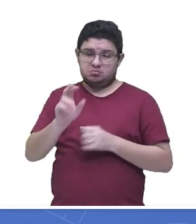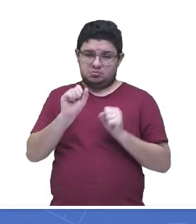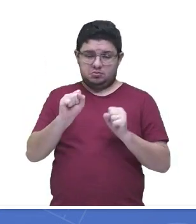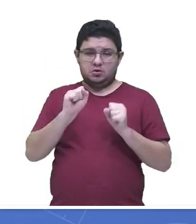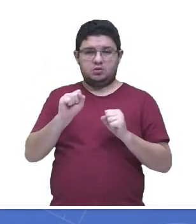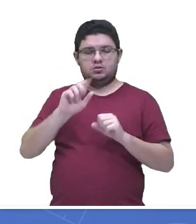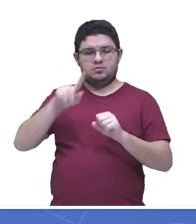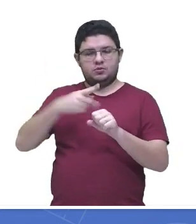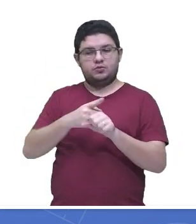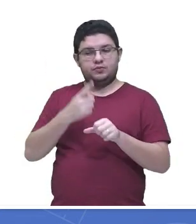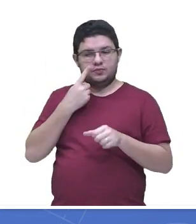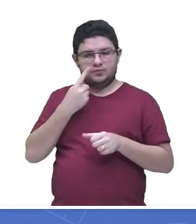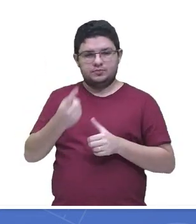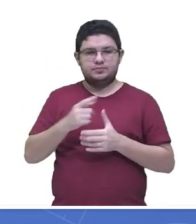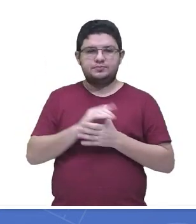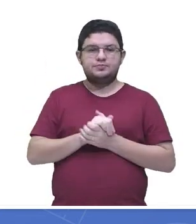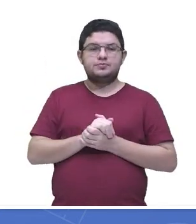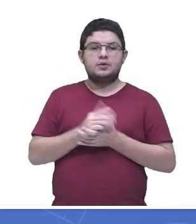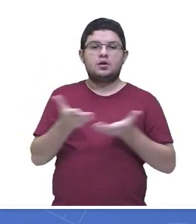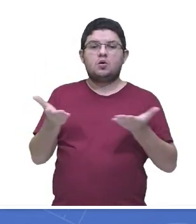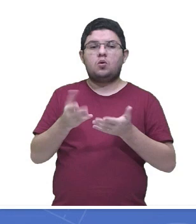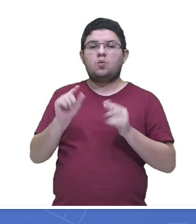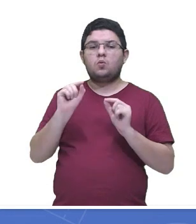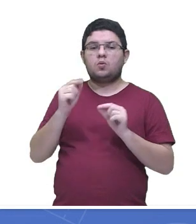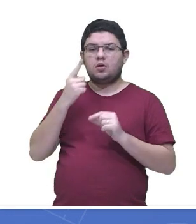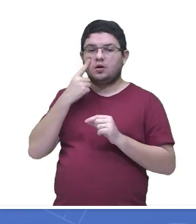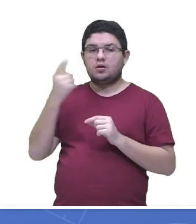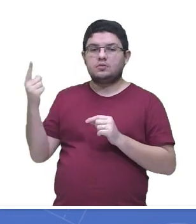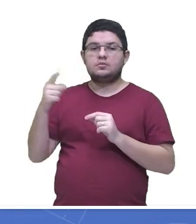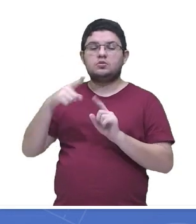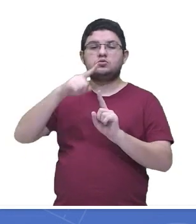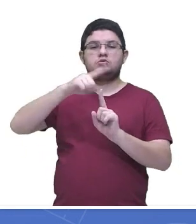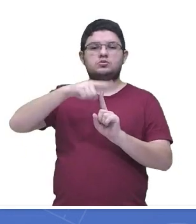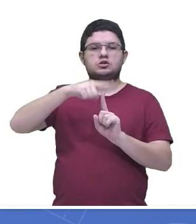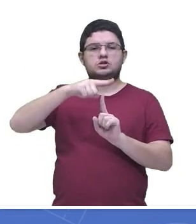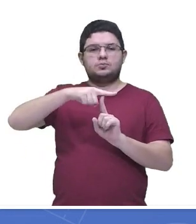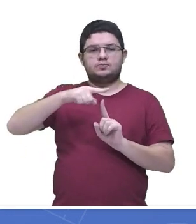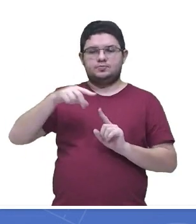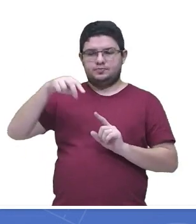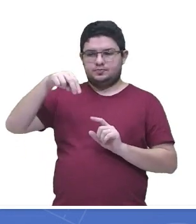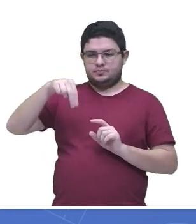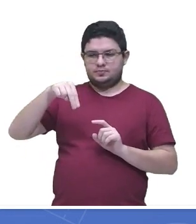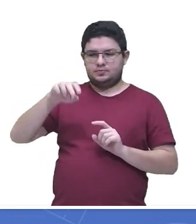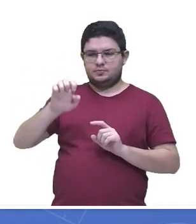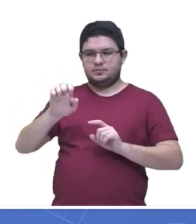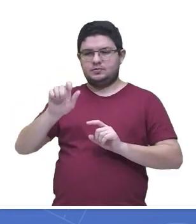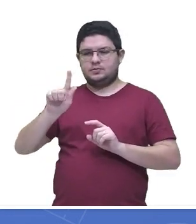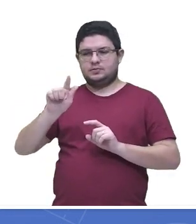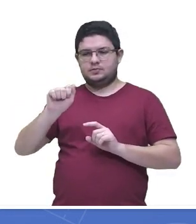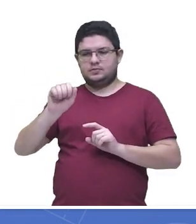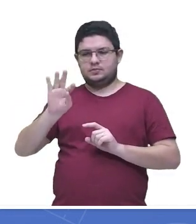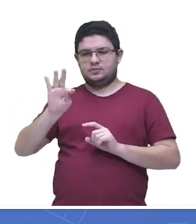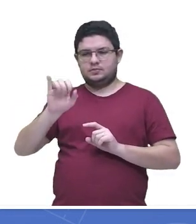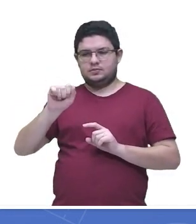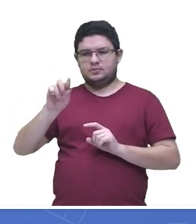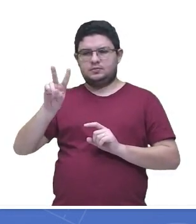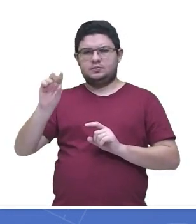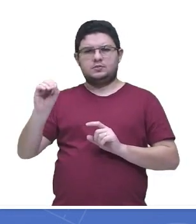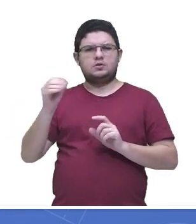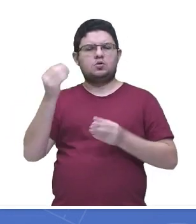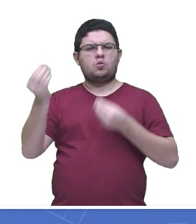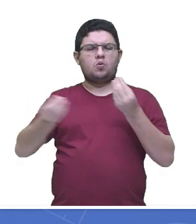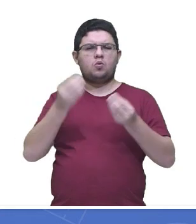a negative form, que é a forma negativa dessa estrutura aqui. A forma negativa é quando eu digo